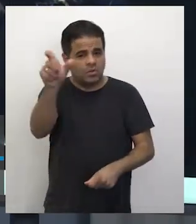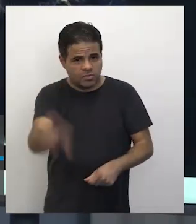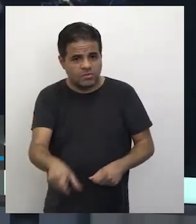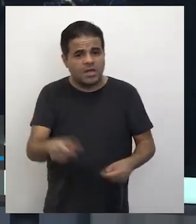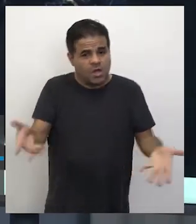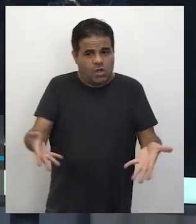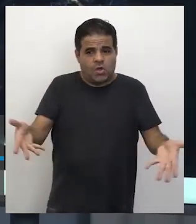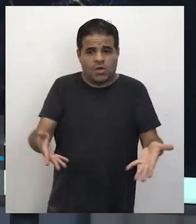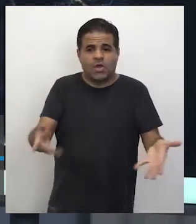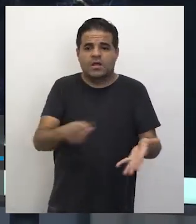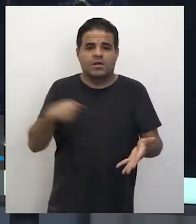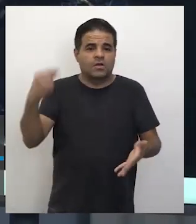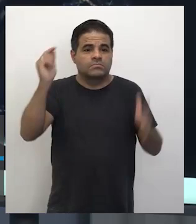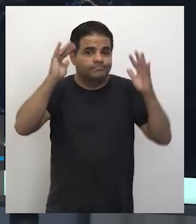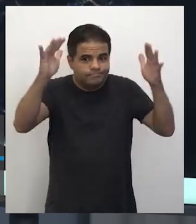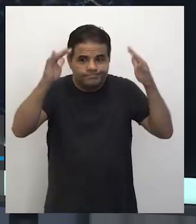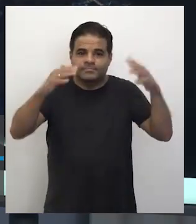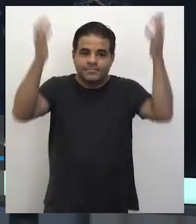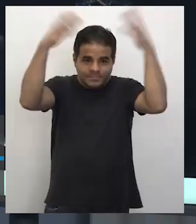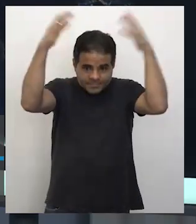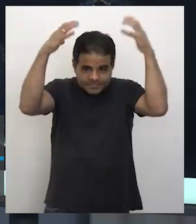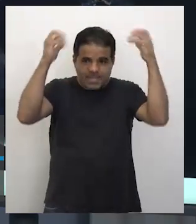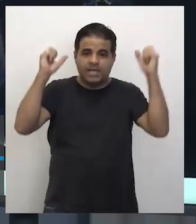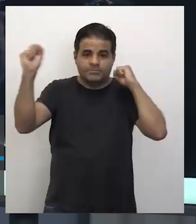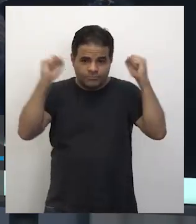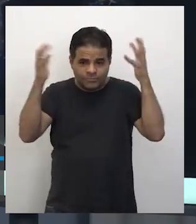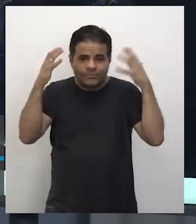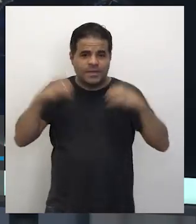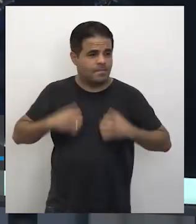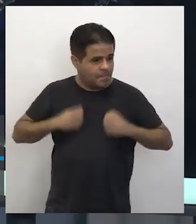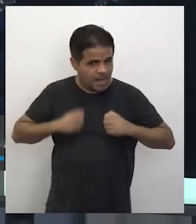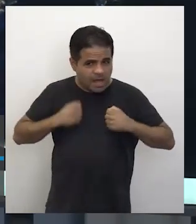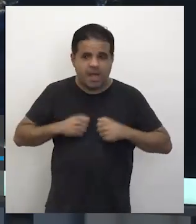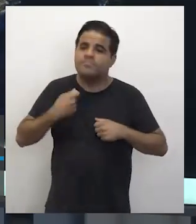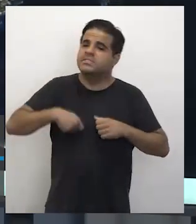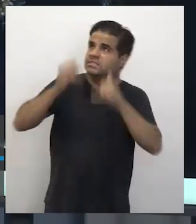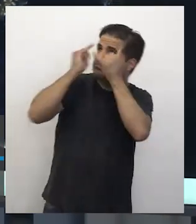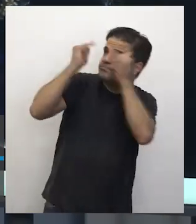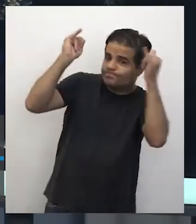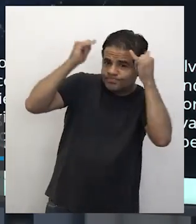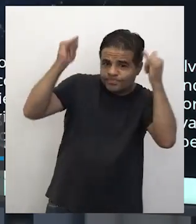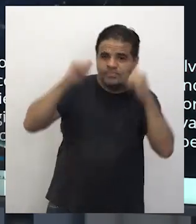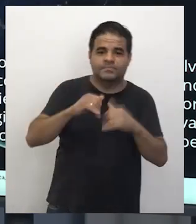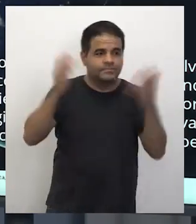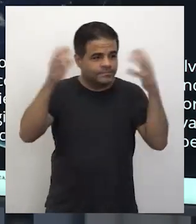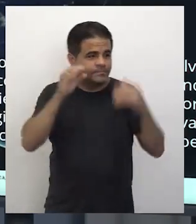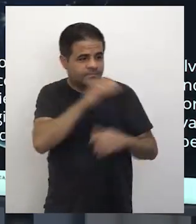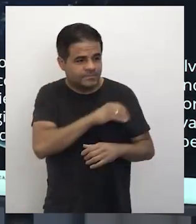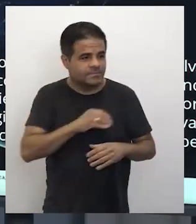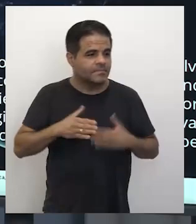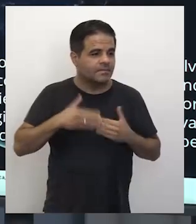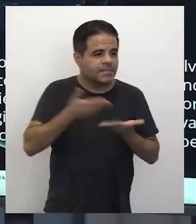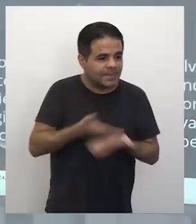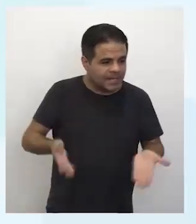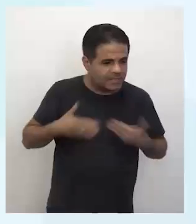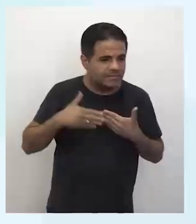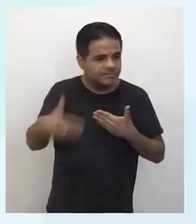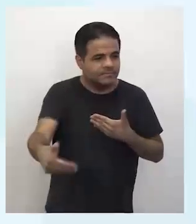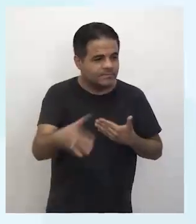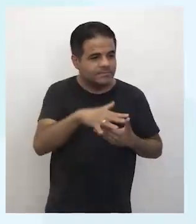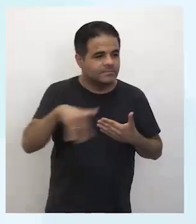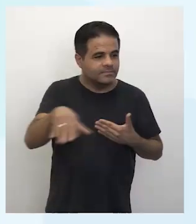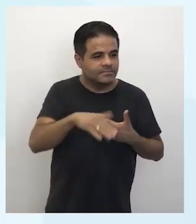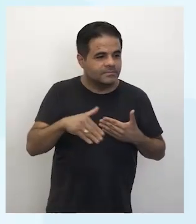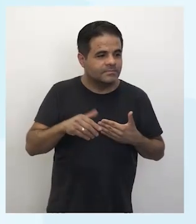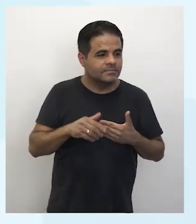nessa época do ano que a gente não imagina o banho sem energia elétrica, né? Aí tem até um texto extraído aqui para a gente discutir um pouquinho, que está discutindo sobre isso, né? Olha, esse texto